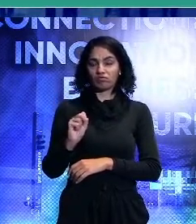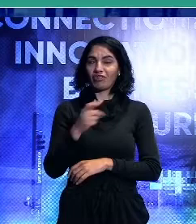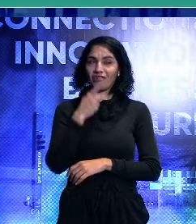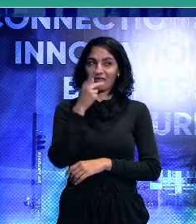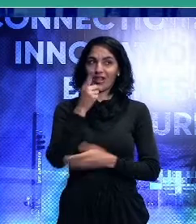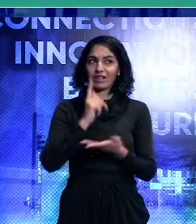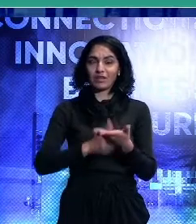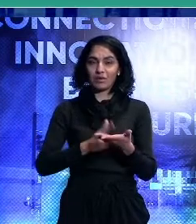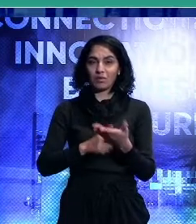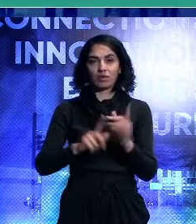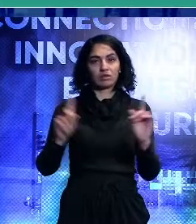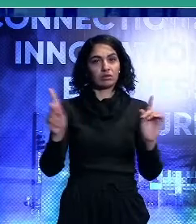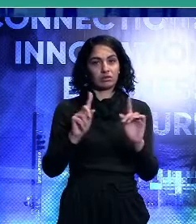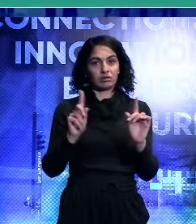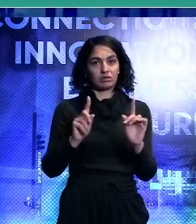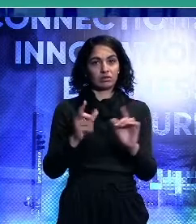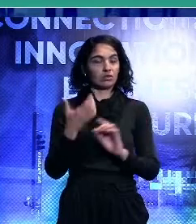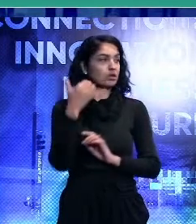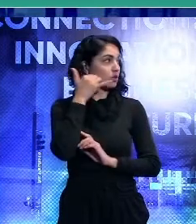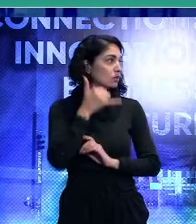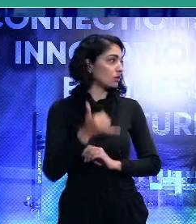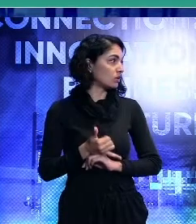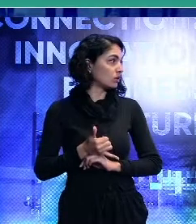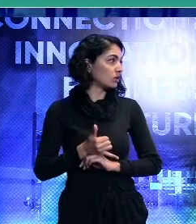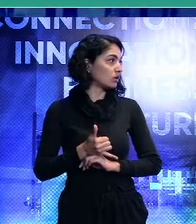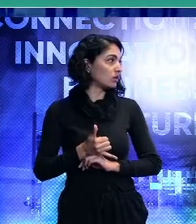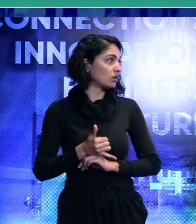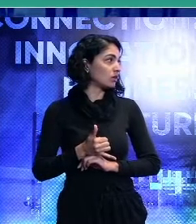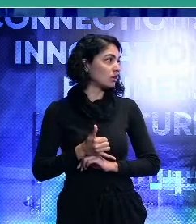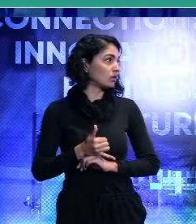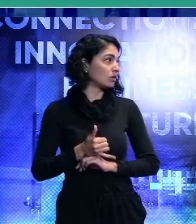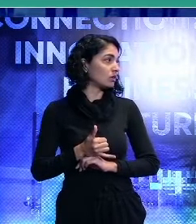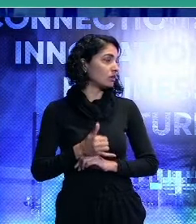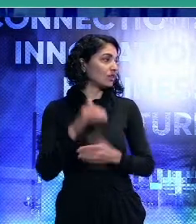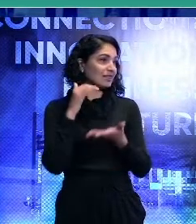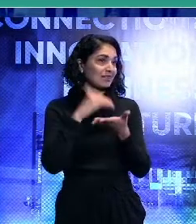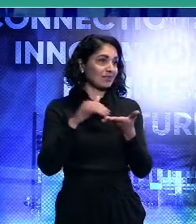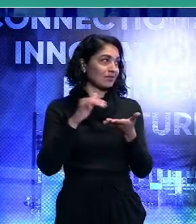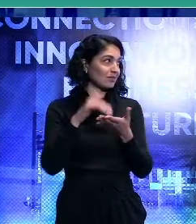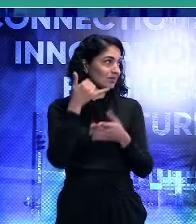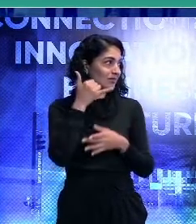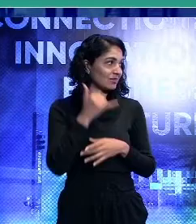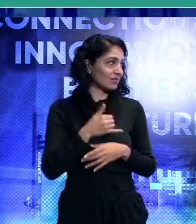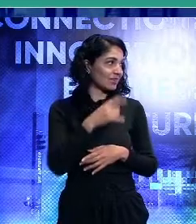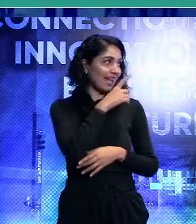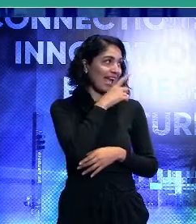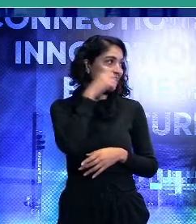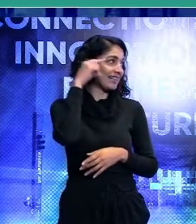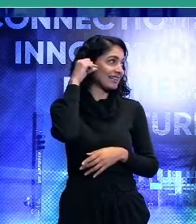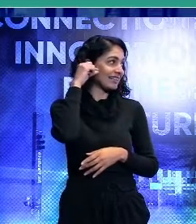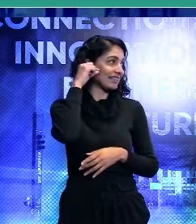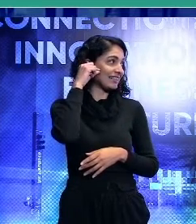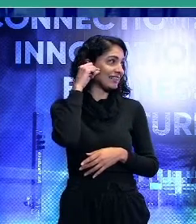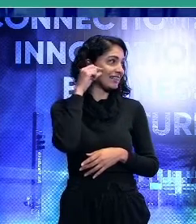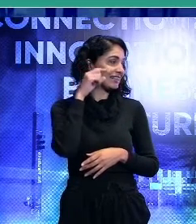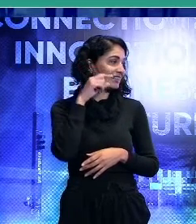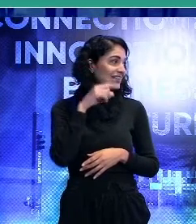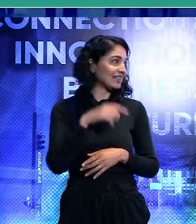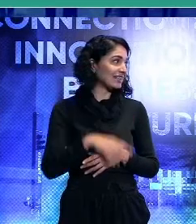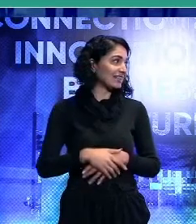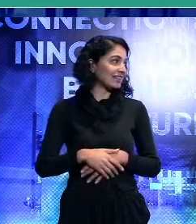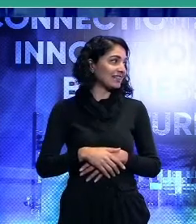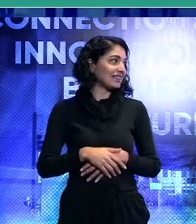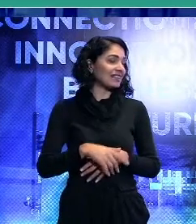celular aqui, eu não sei de quem é. Se começar a chegar a mensagem, vai ser um caos. É o seu, Yara? Eu poderia ter falado, não, a gente ensaiou isso